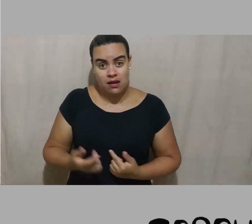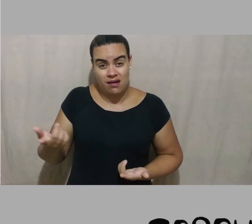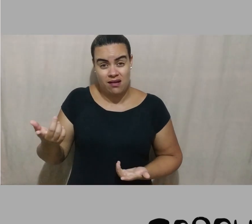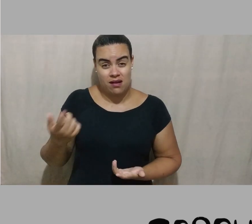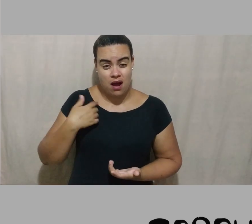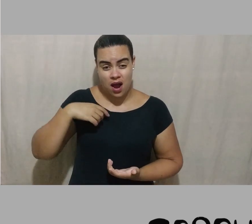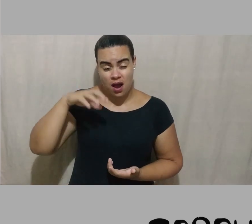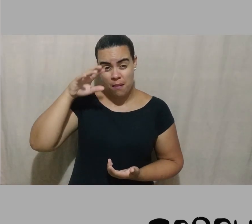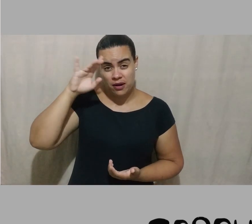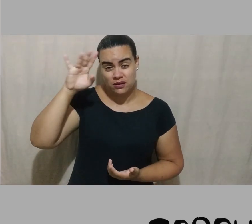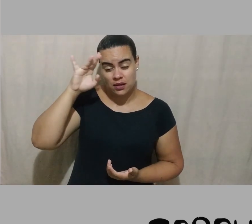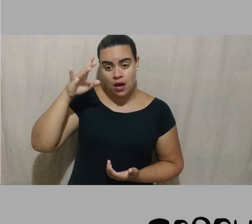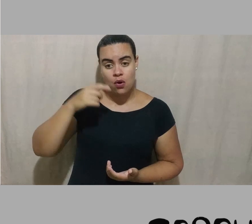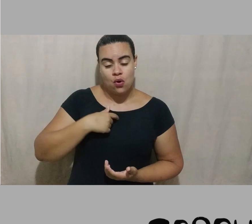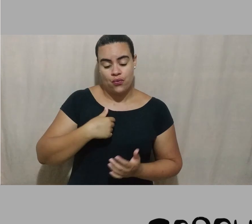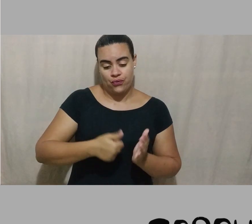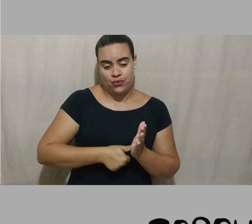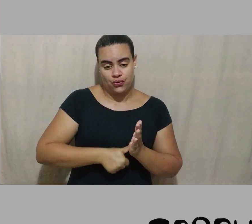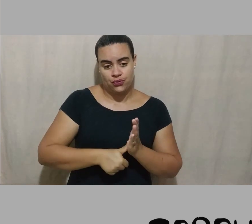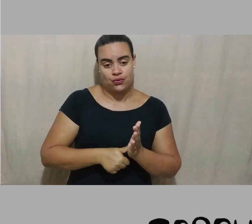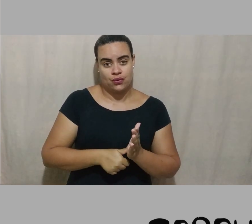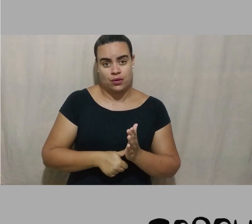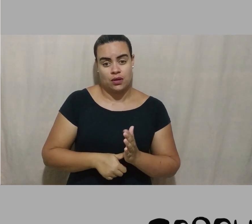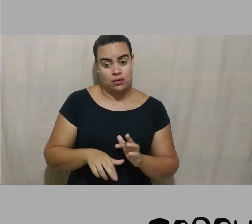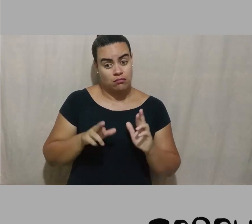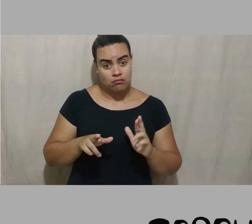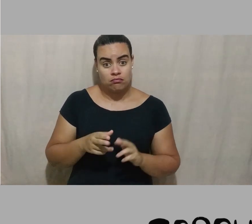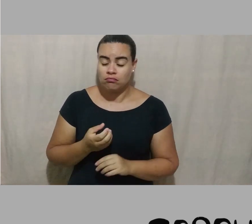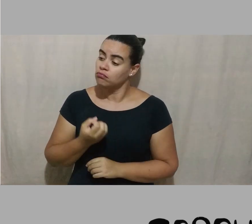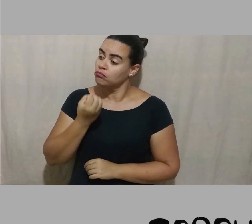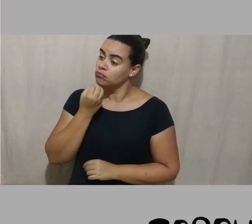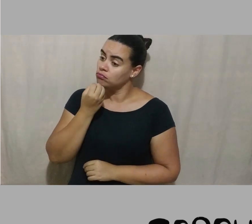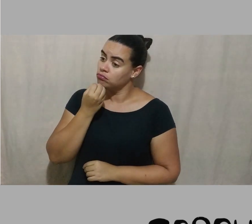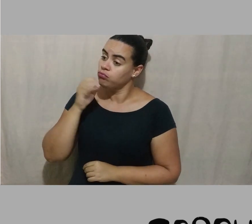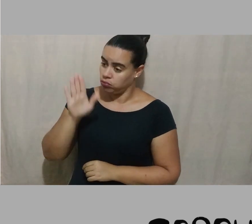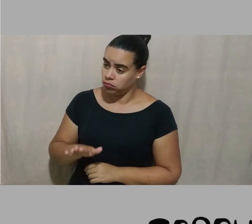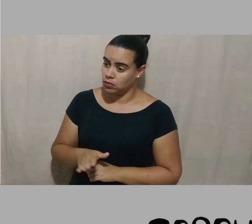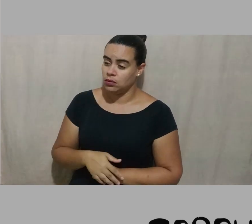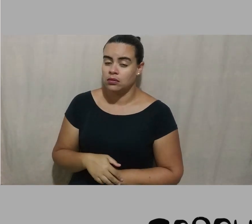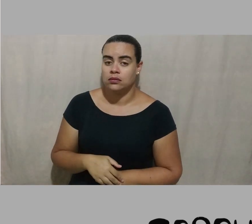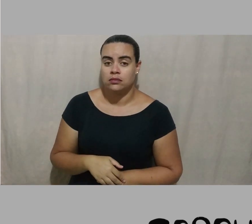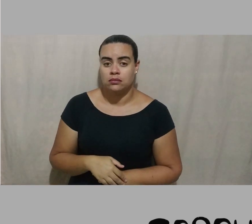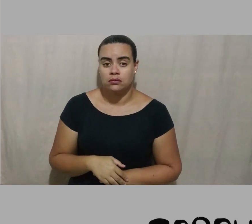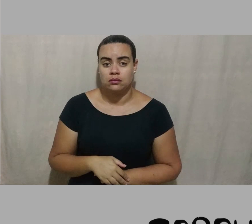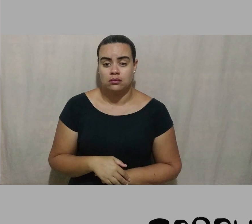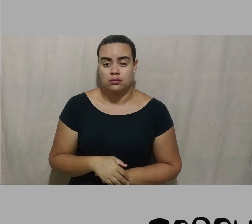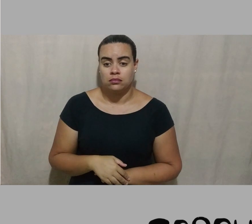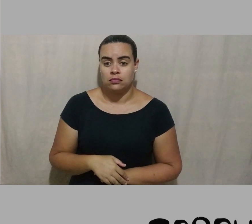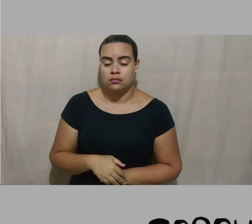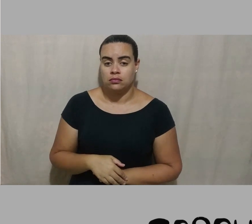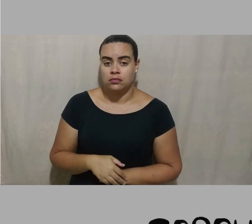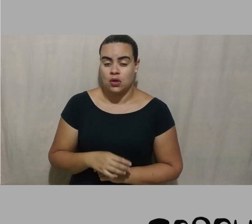Subordinado ao imaginário alheio, eu assumi uma identidade responsiva. Boa tarde, eu sou João. Lembra